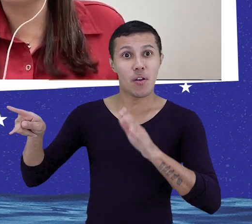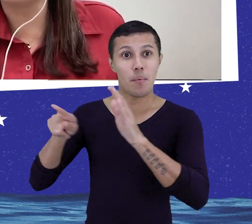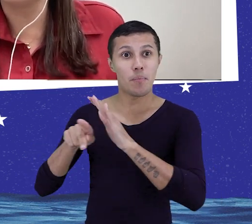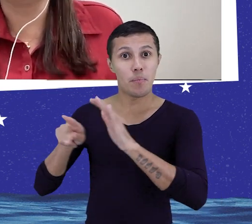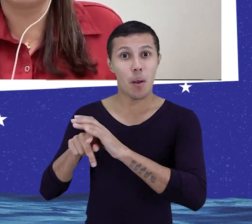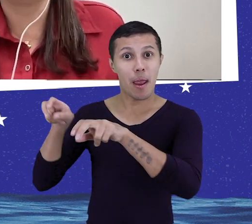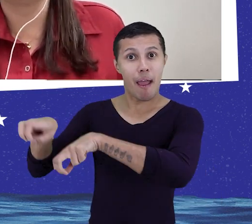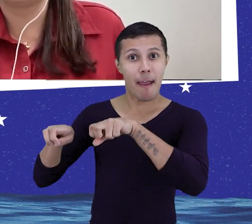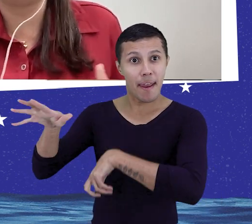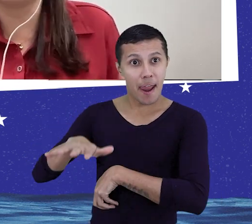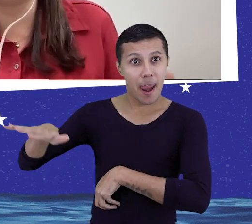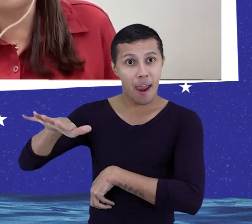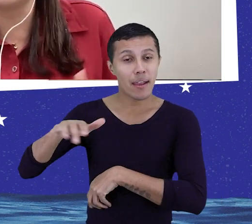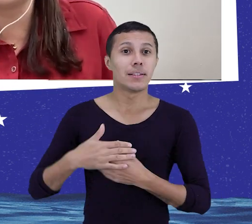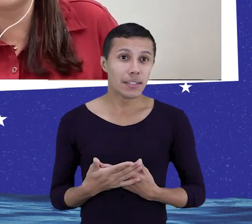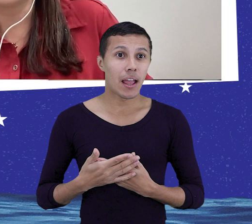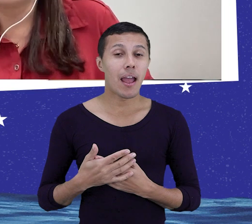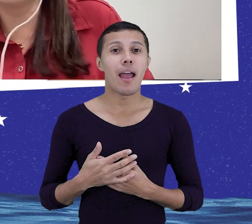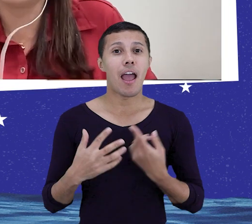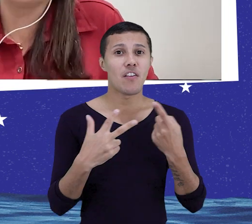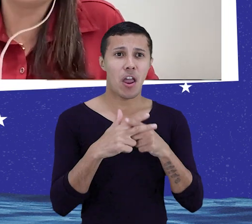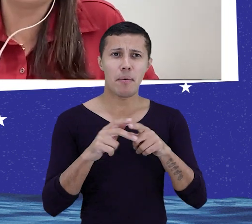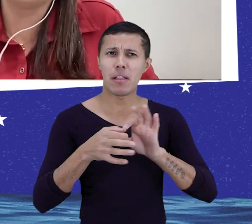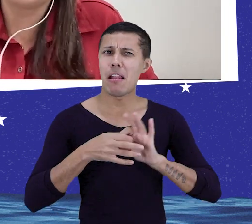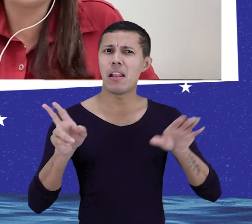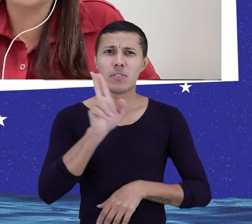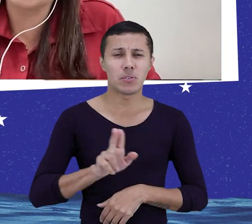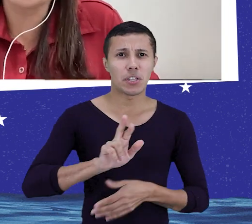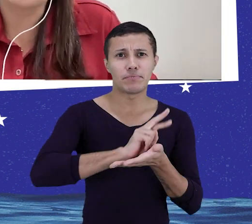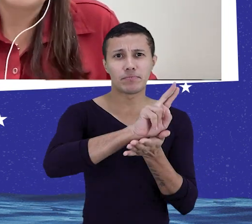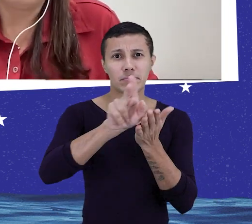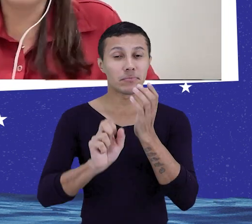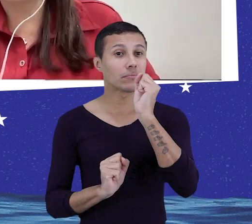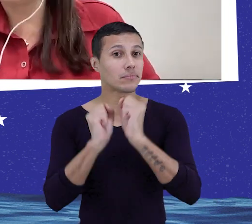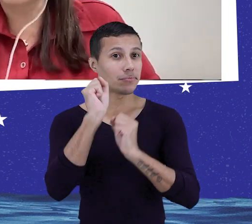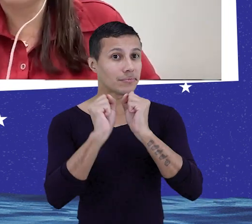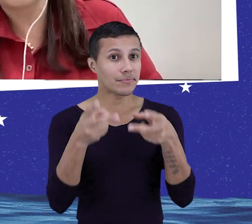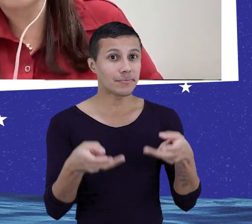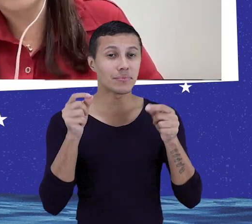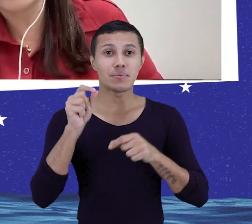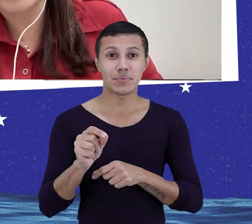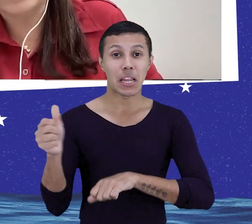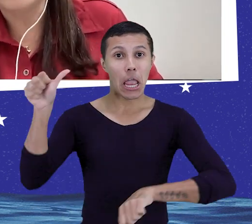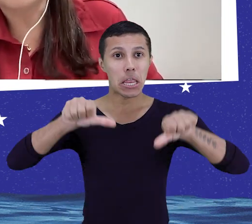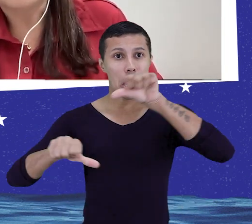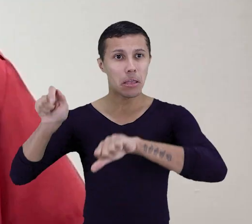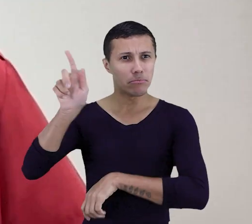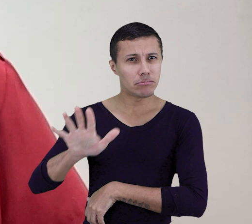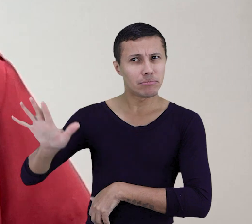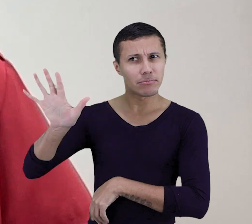defensivos agrícolas. E falou, nossas ferramentas elas podem ser utilizadas em diversas indústrias. Vimos que era a indústria química de uma maneira